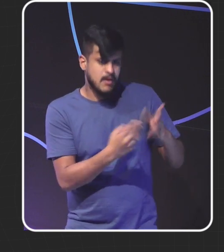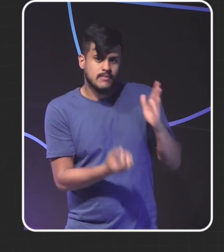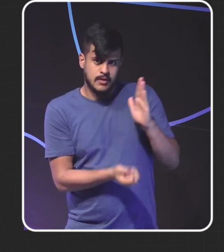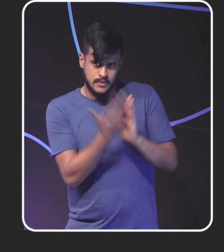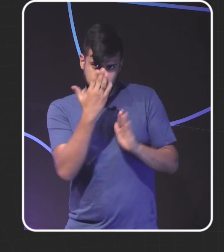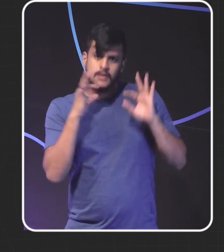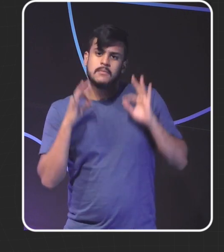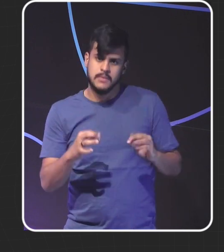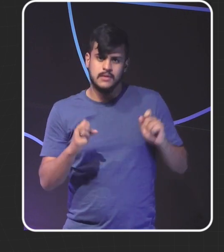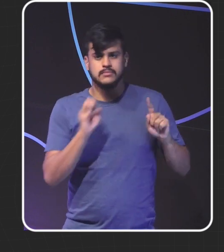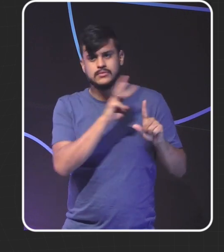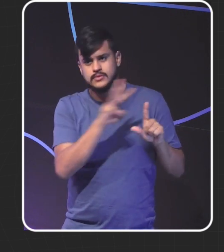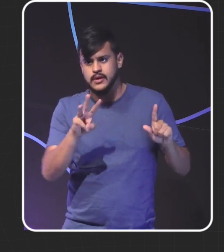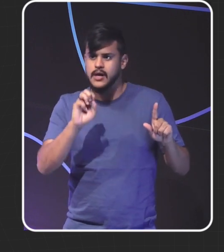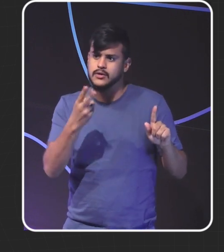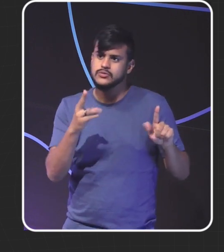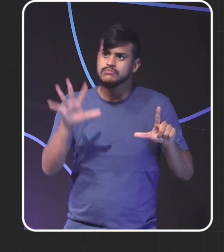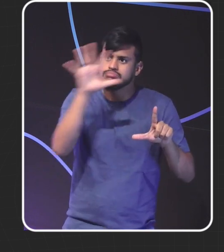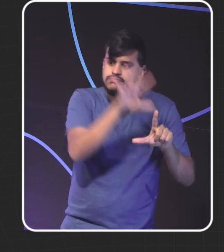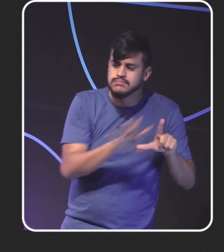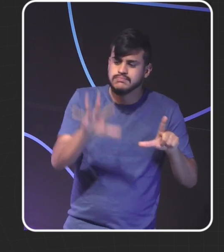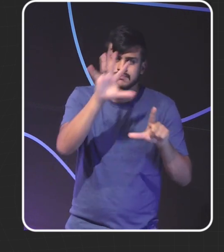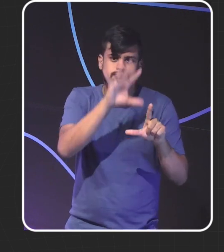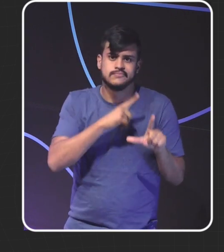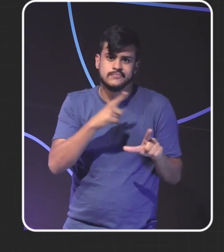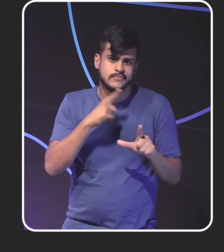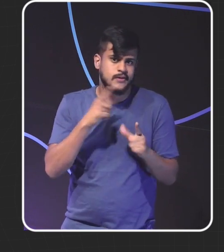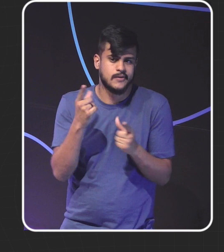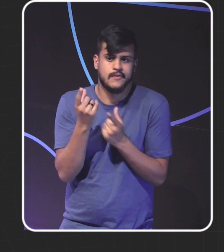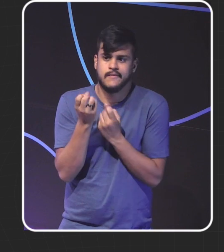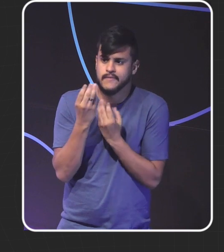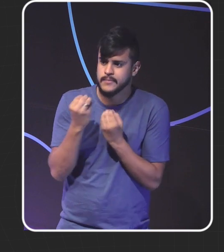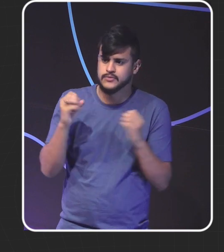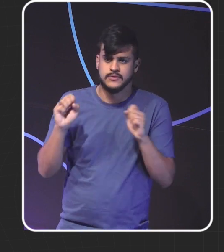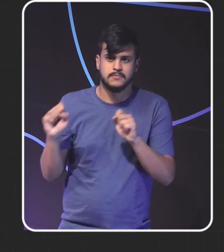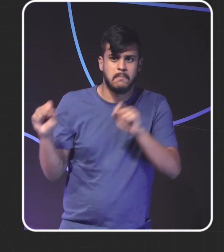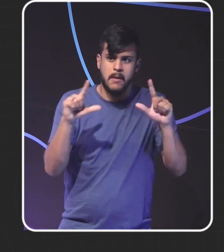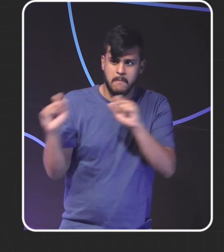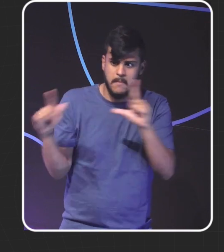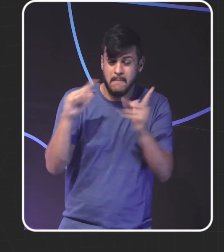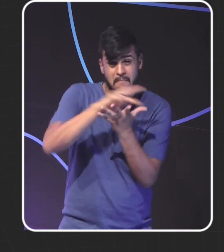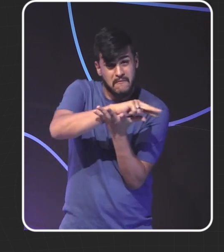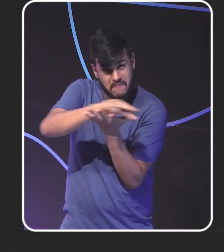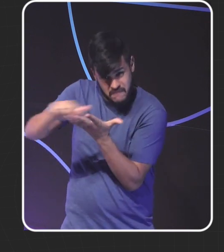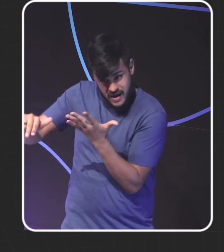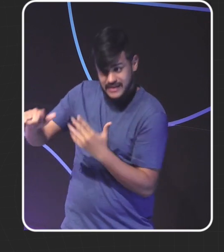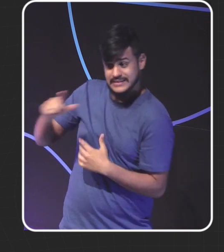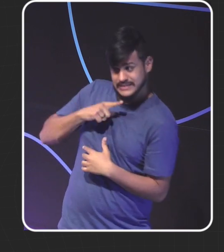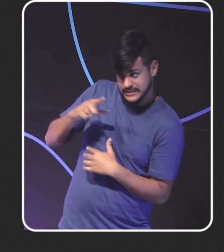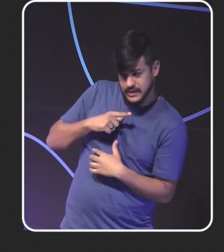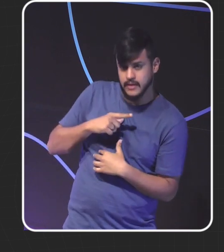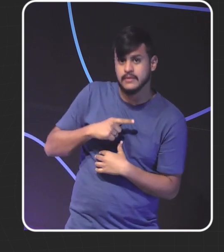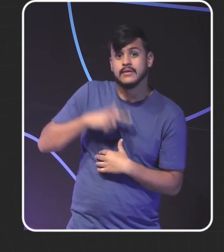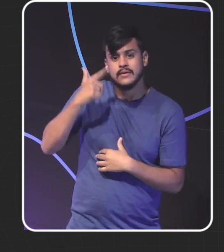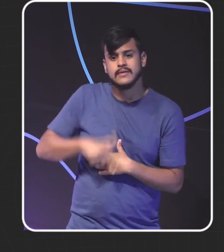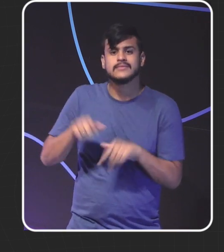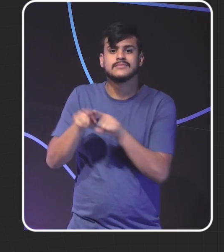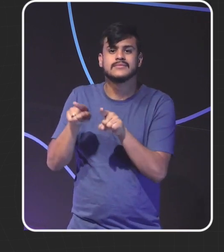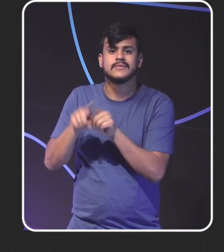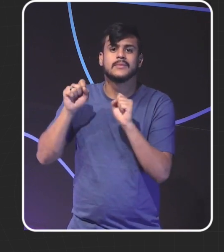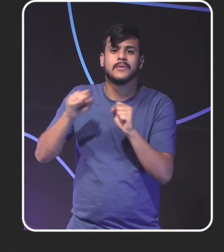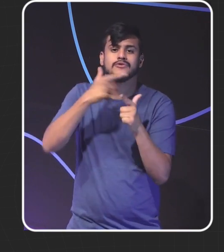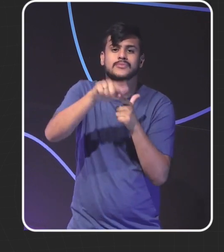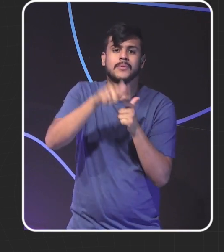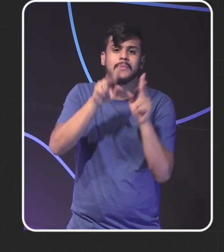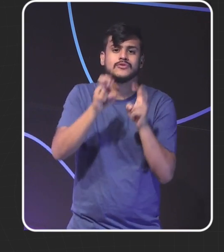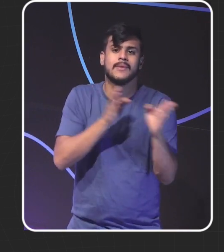gera uma quantidade grande de páginas e ela pode replicar esses problemas de acessibilidade.